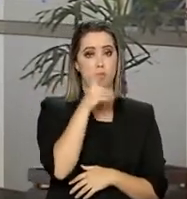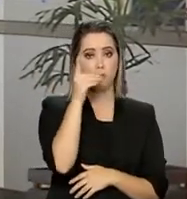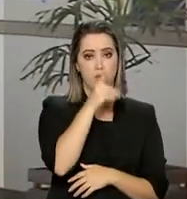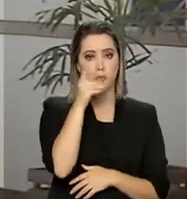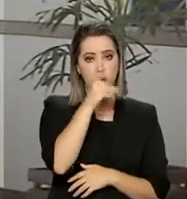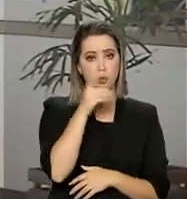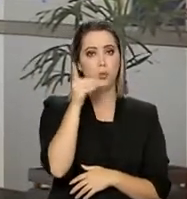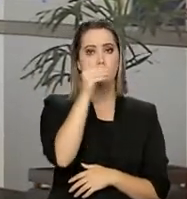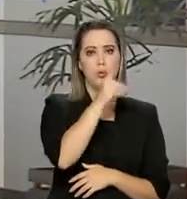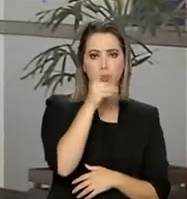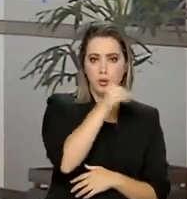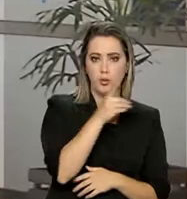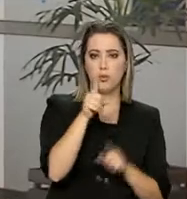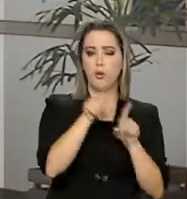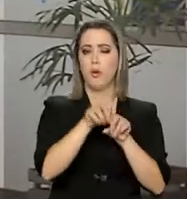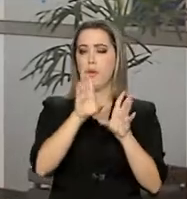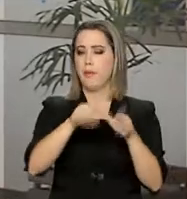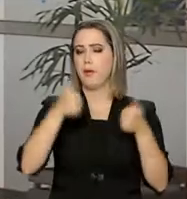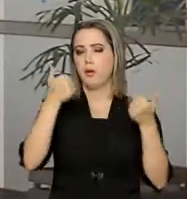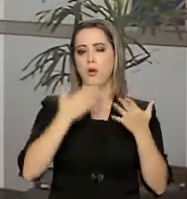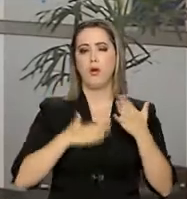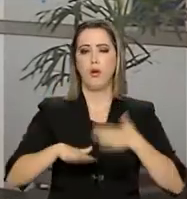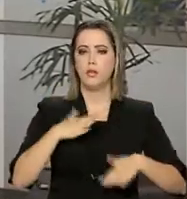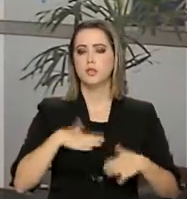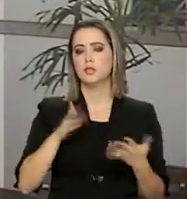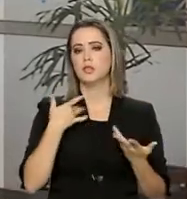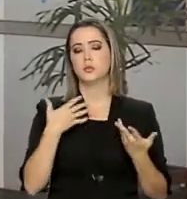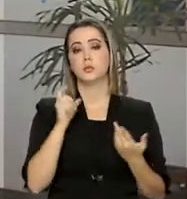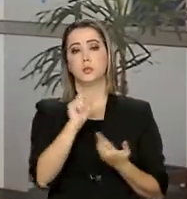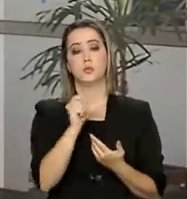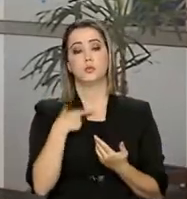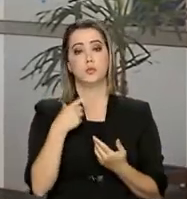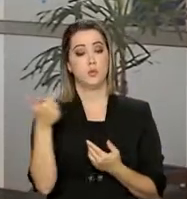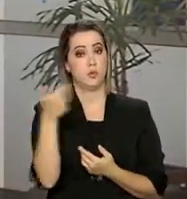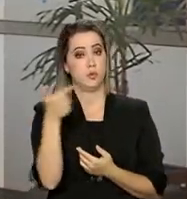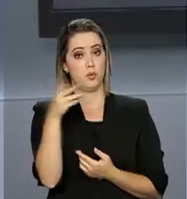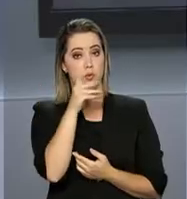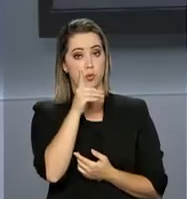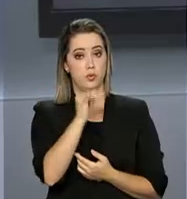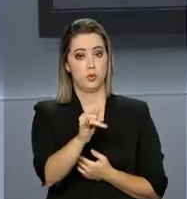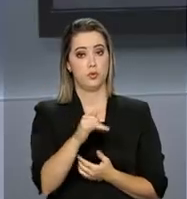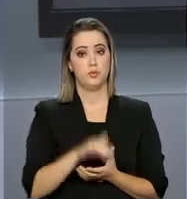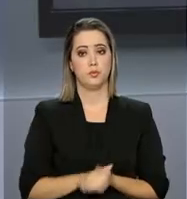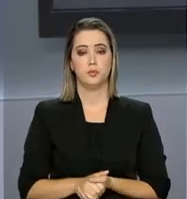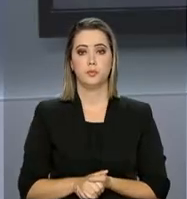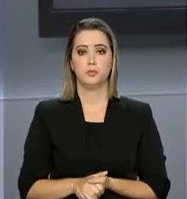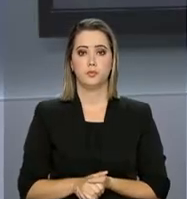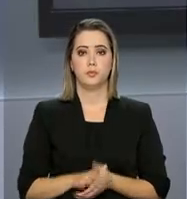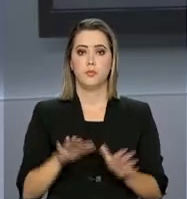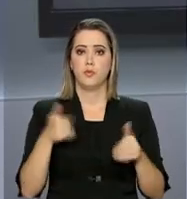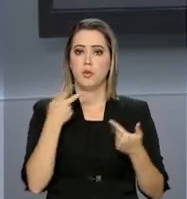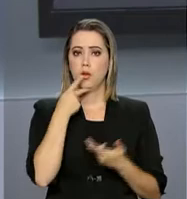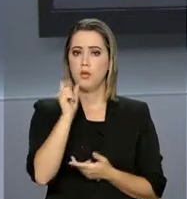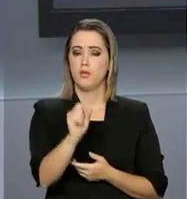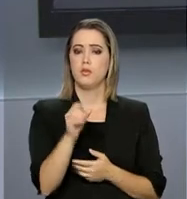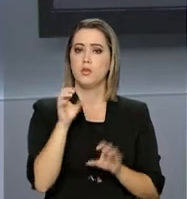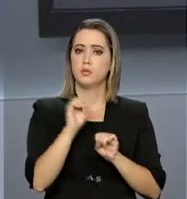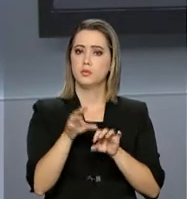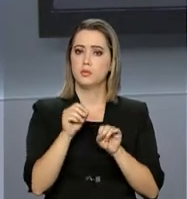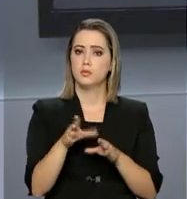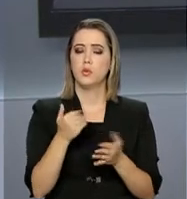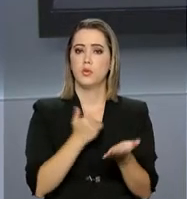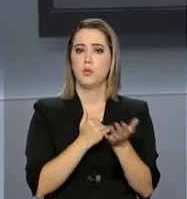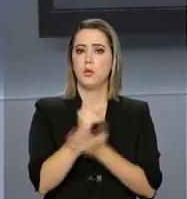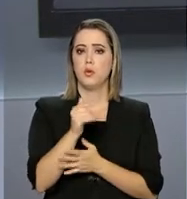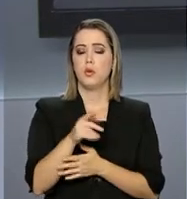vá um pouco mais tranqüilo um pouco mais descansados sobretudo para o segundo dia e tratando ainda de educação começam